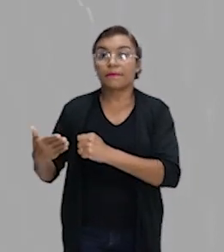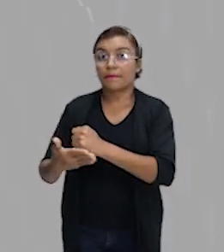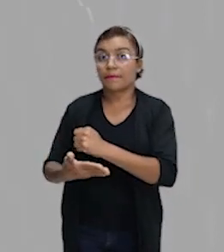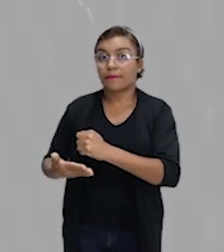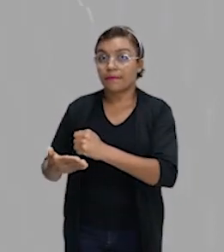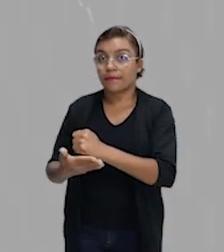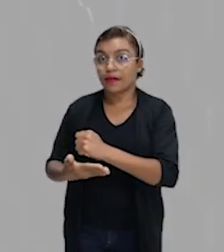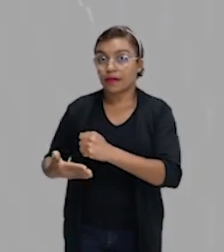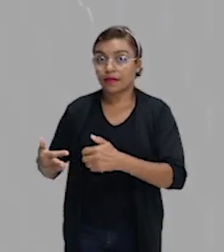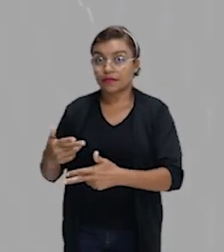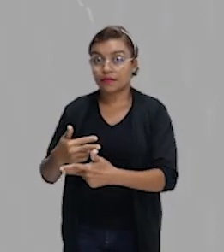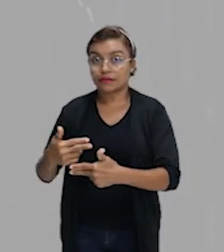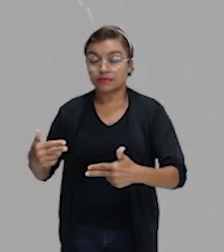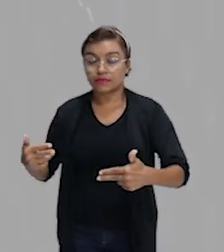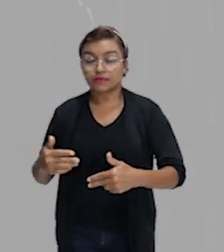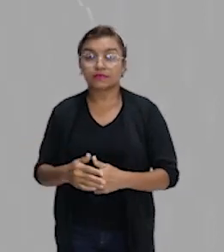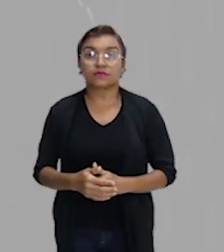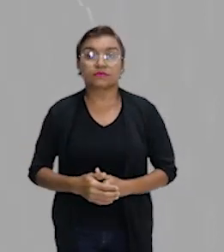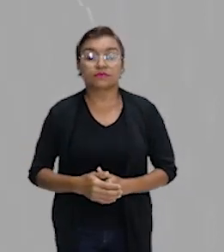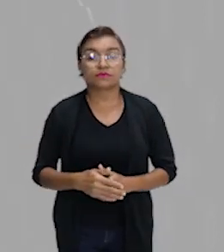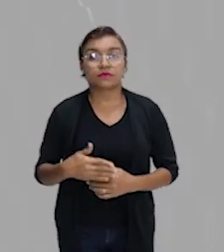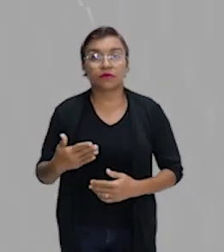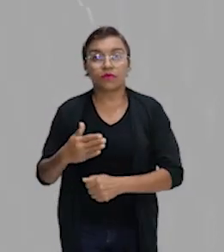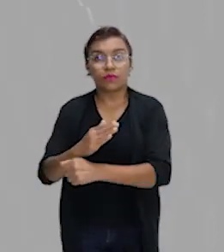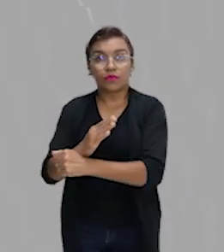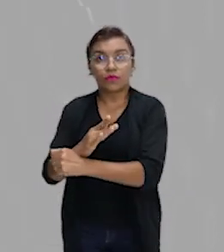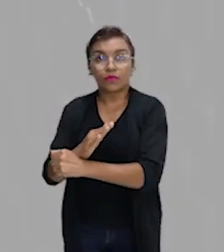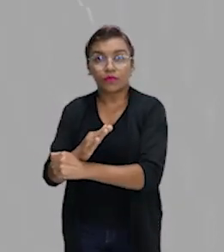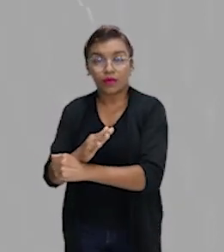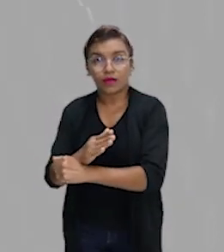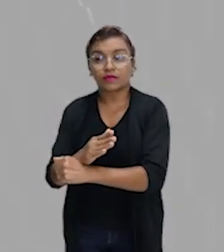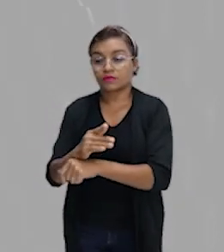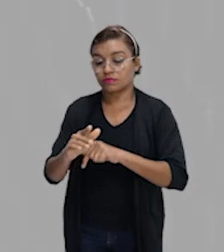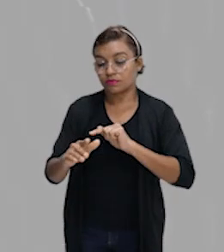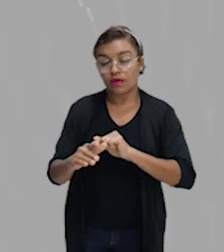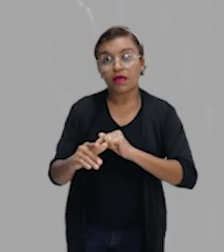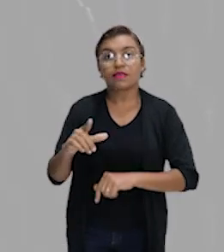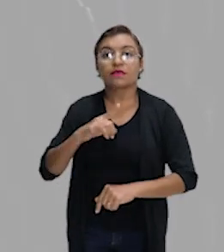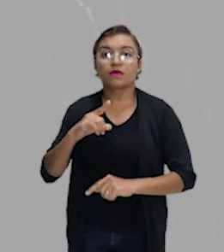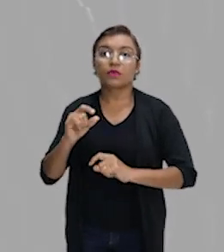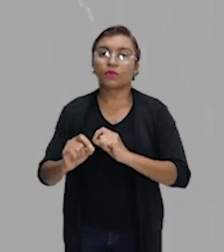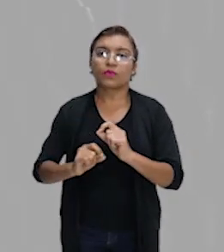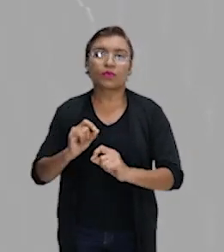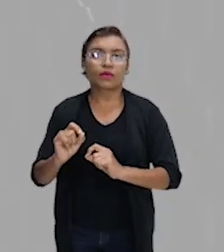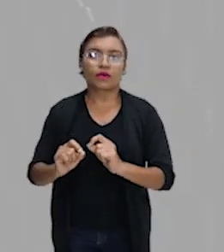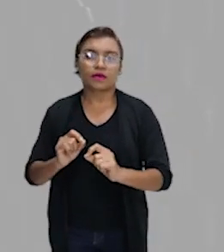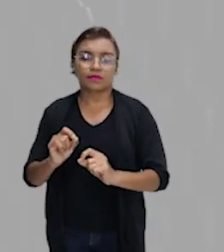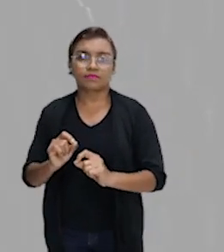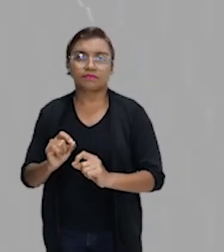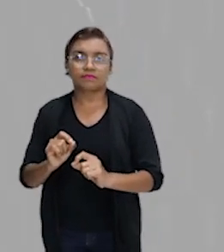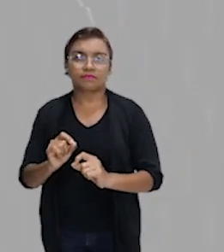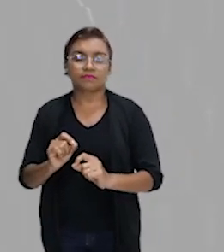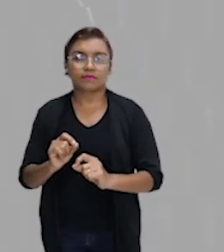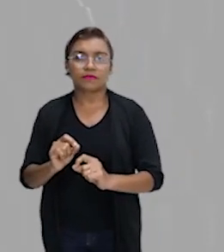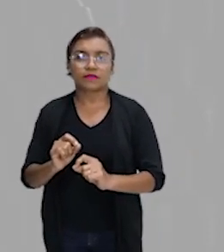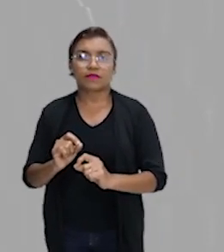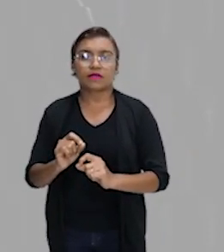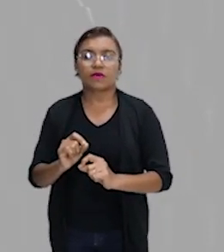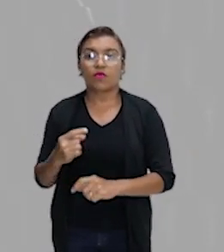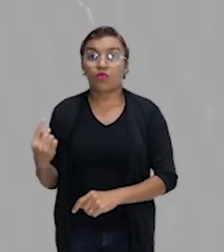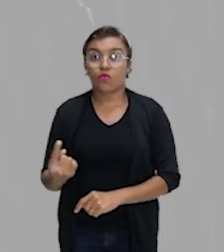bases. Bom, um ácido é todo composto que apresentar como único cátion, ou